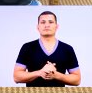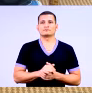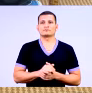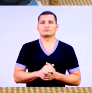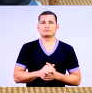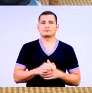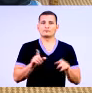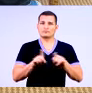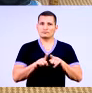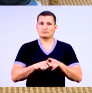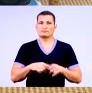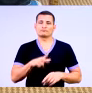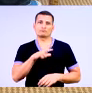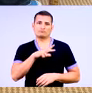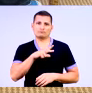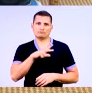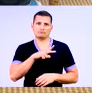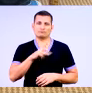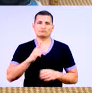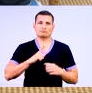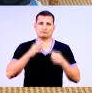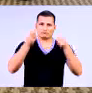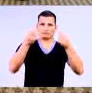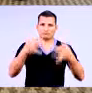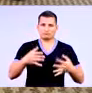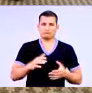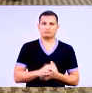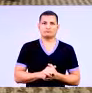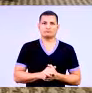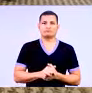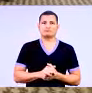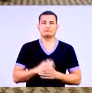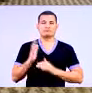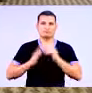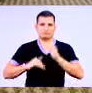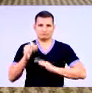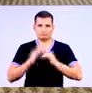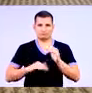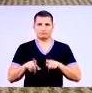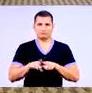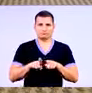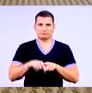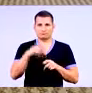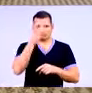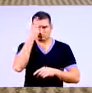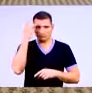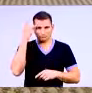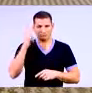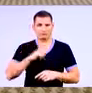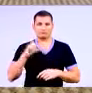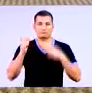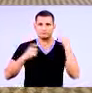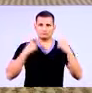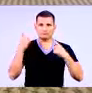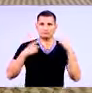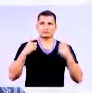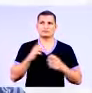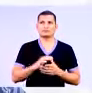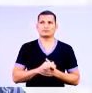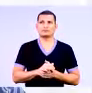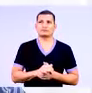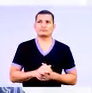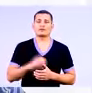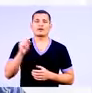sobre privacidade, né? Um assunto que, mesmo no lado profissional, as pessoas também leigas no assunto também têm essa preocupação, né?